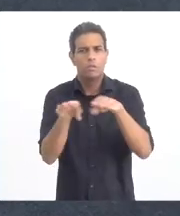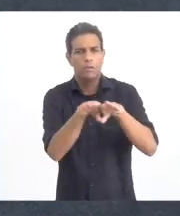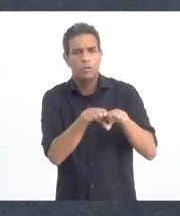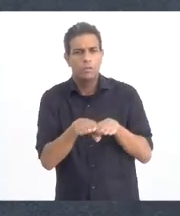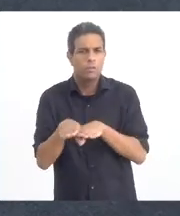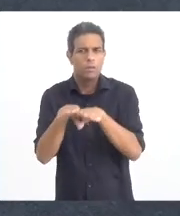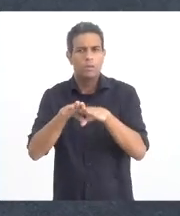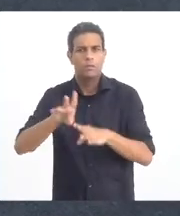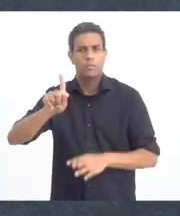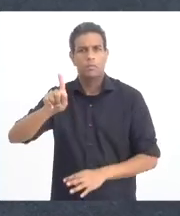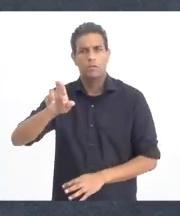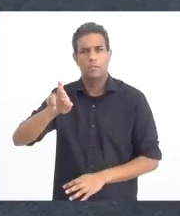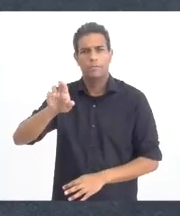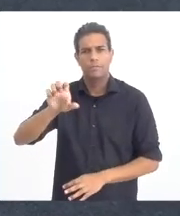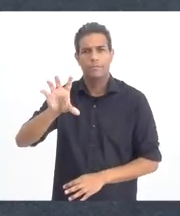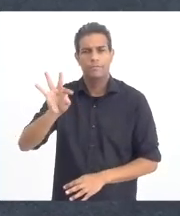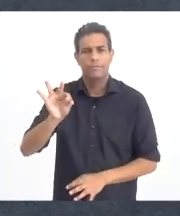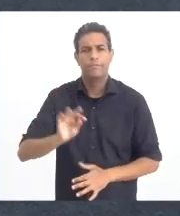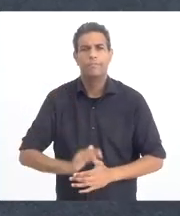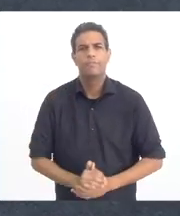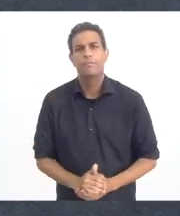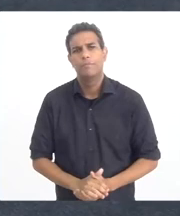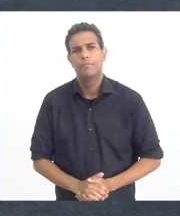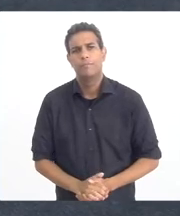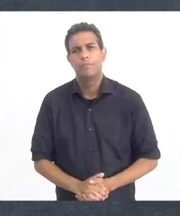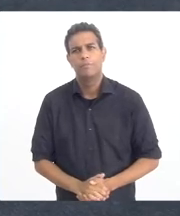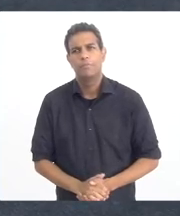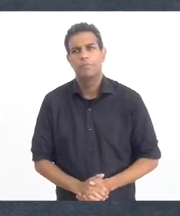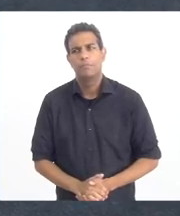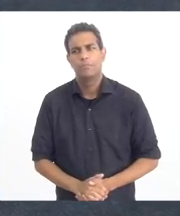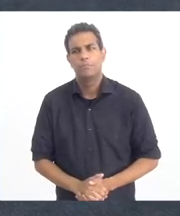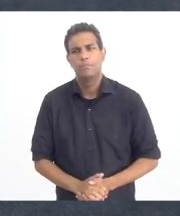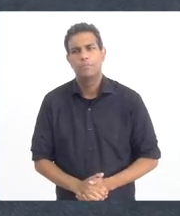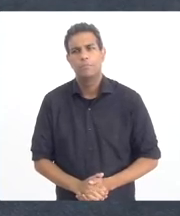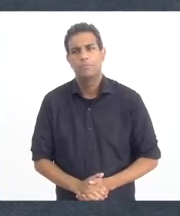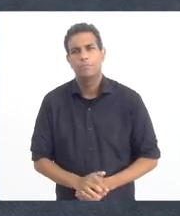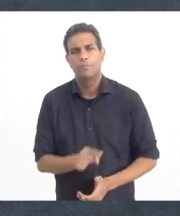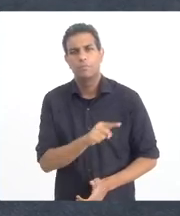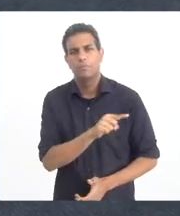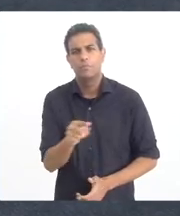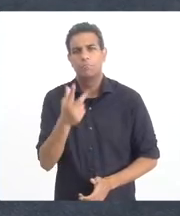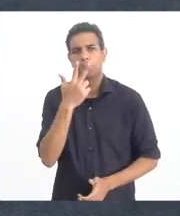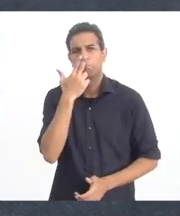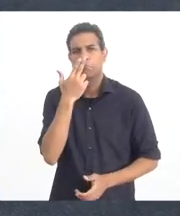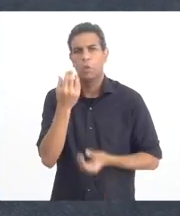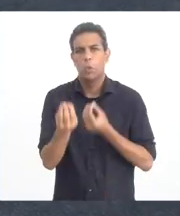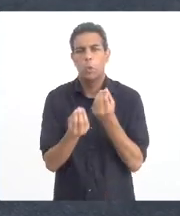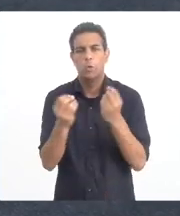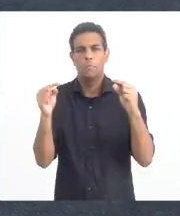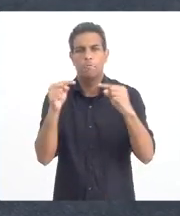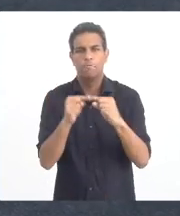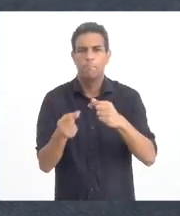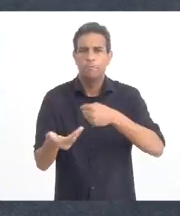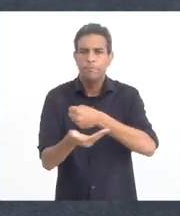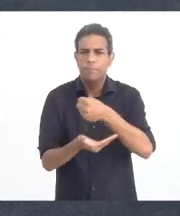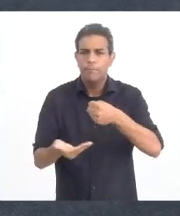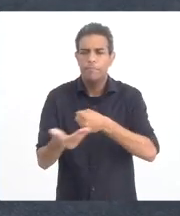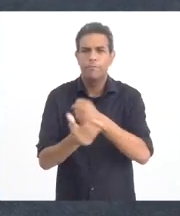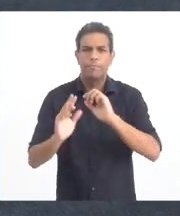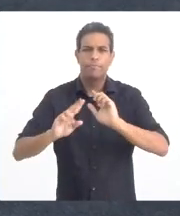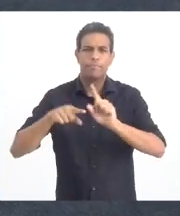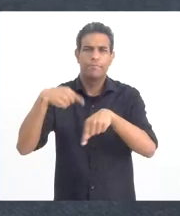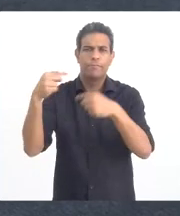a GRET, vai continuar uma distância muito grande da base para o topo da